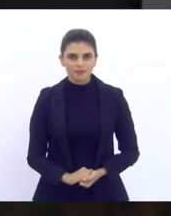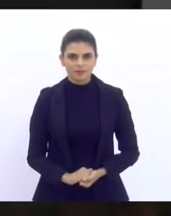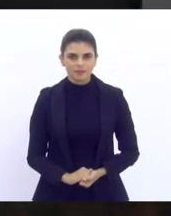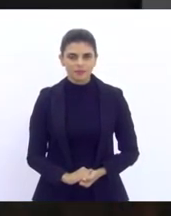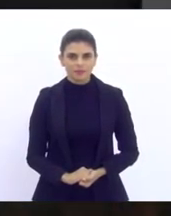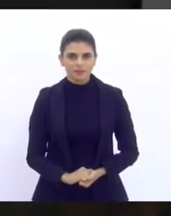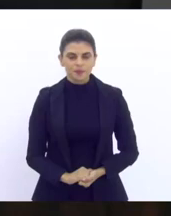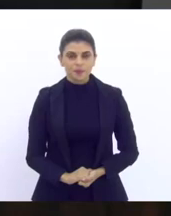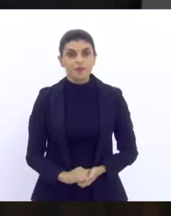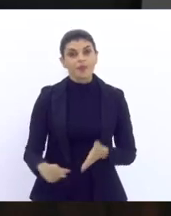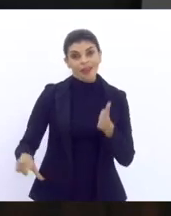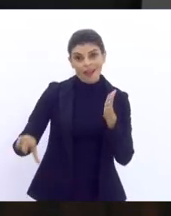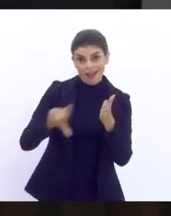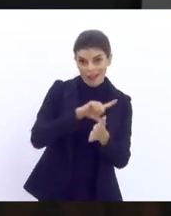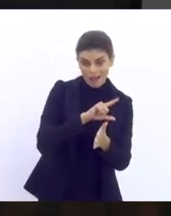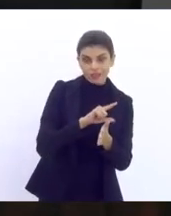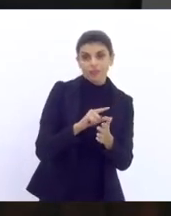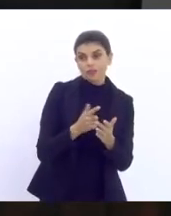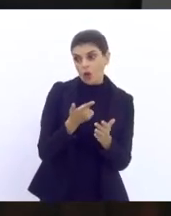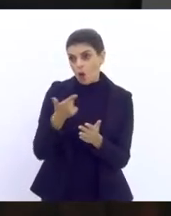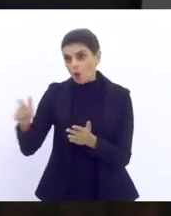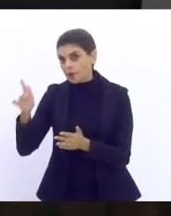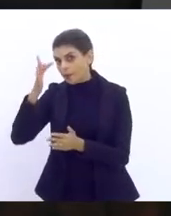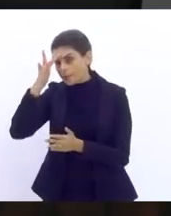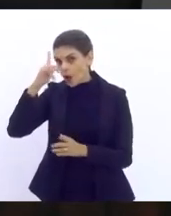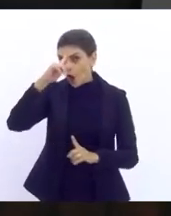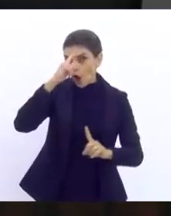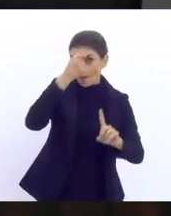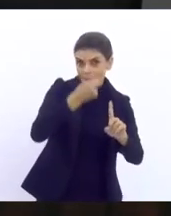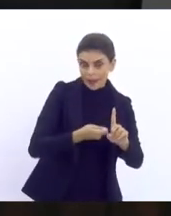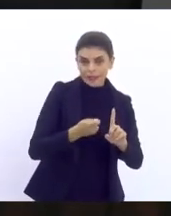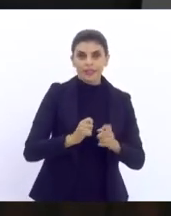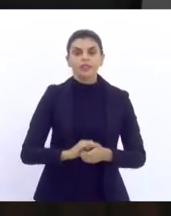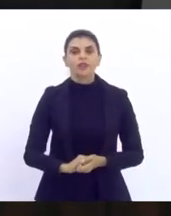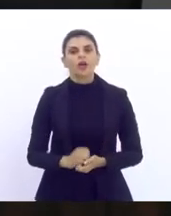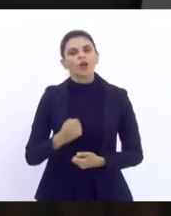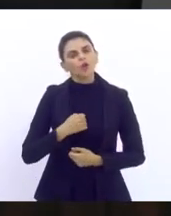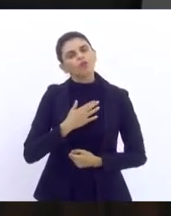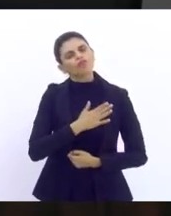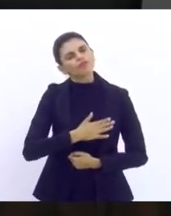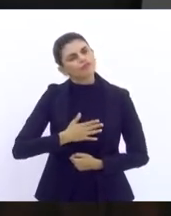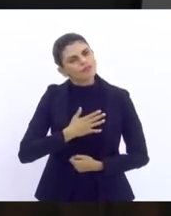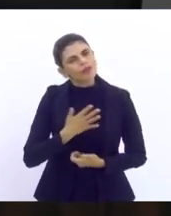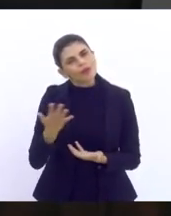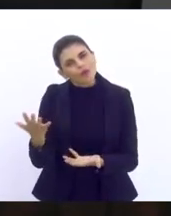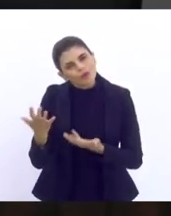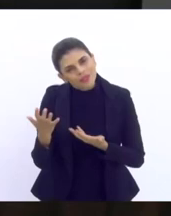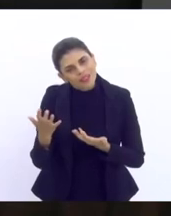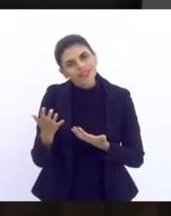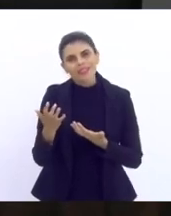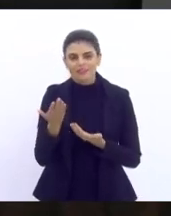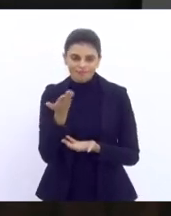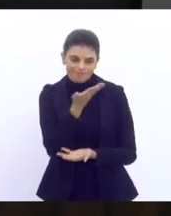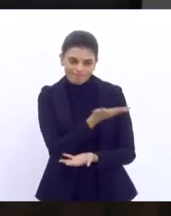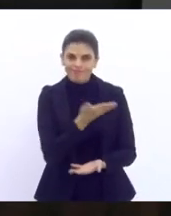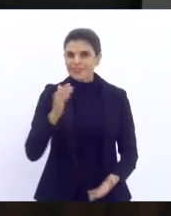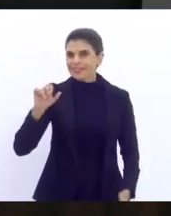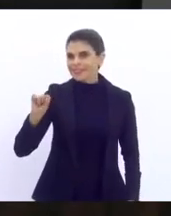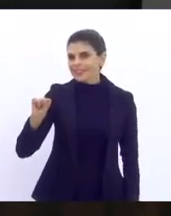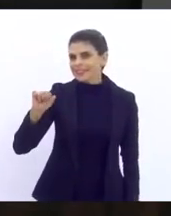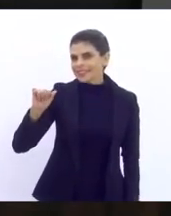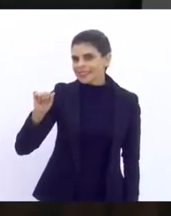Antes de passar a palavra para os homenageados, eu queria, Sávio, passar a palavra para